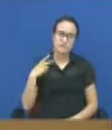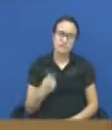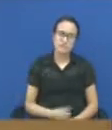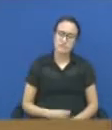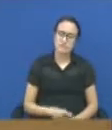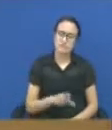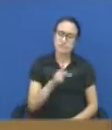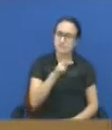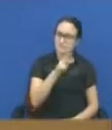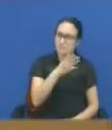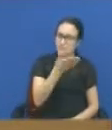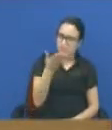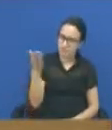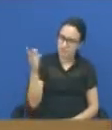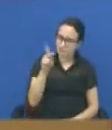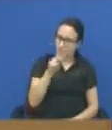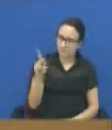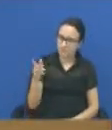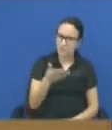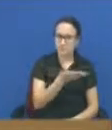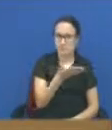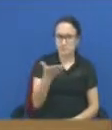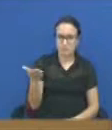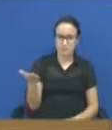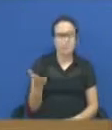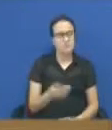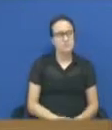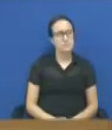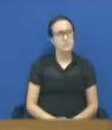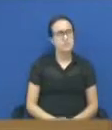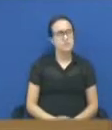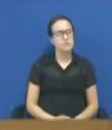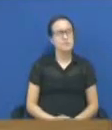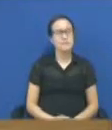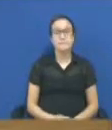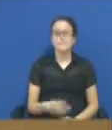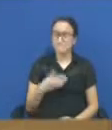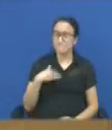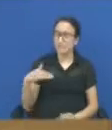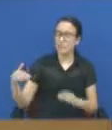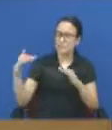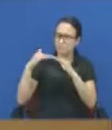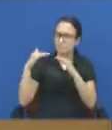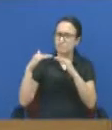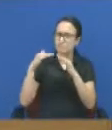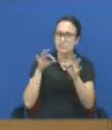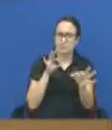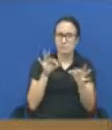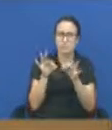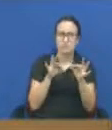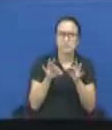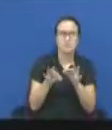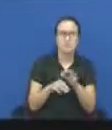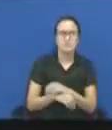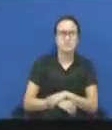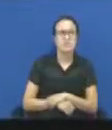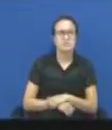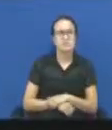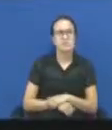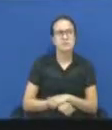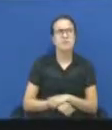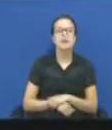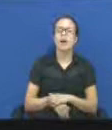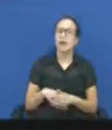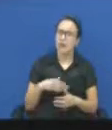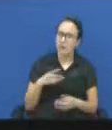público presente, quero dizer, senhor Wilson, que eu sou favorável ao projeto, porém, eu sou favorável